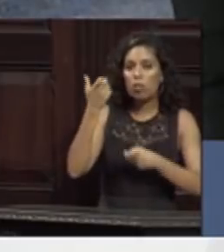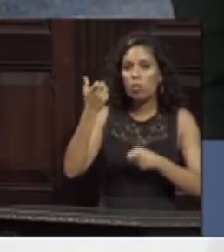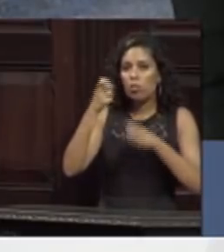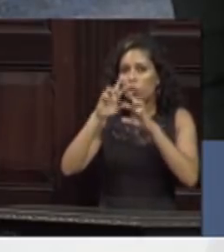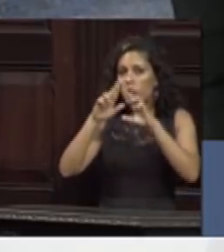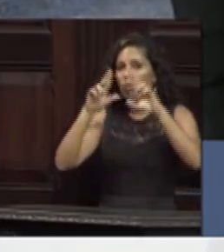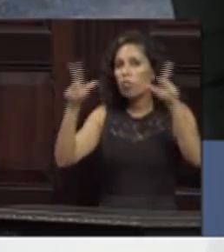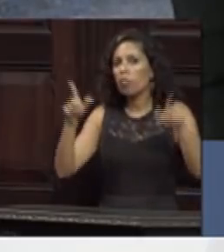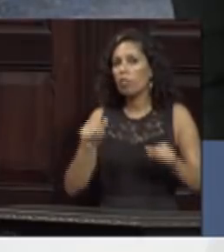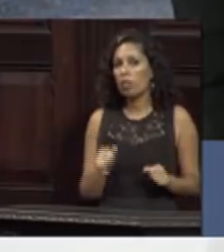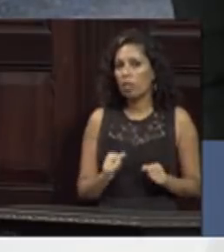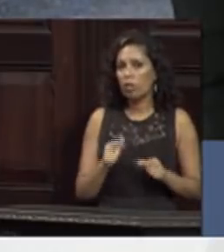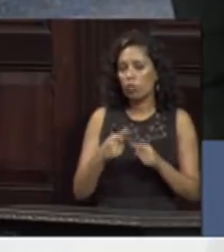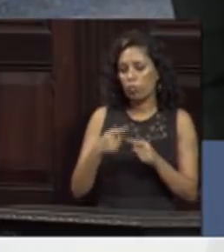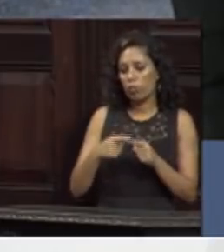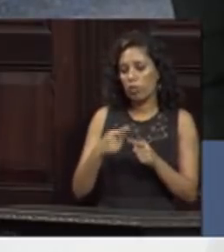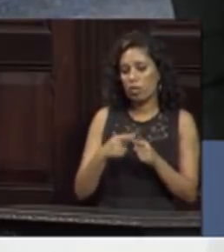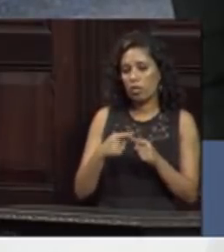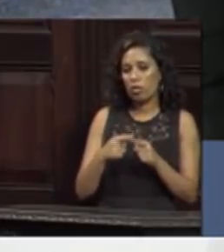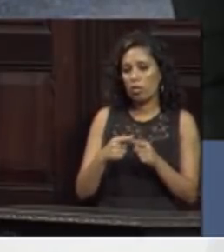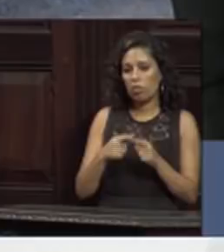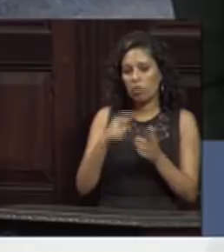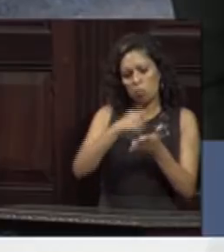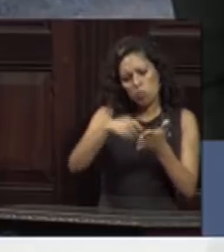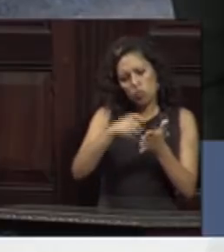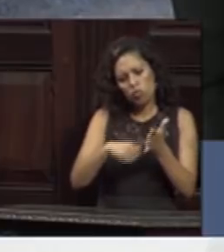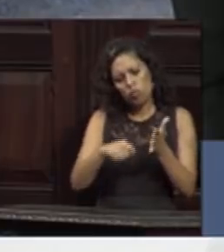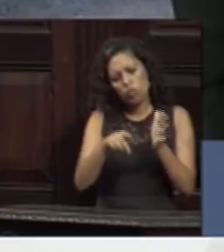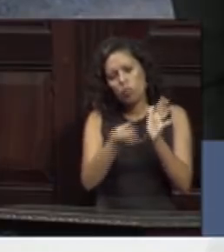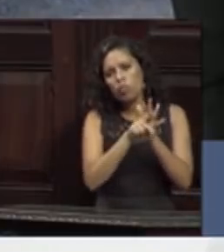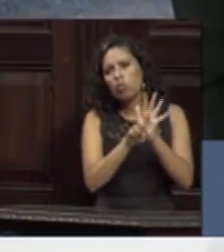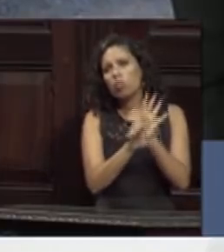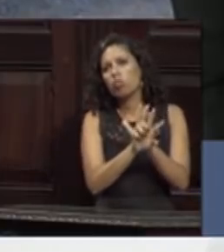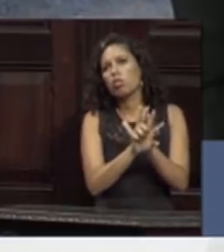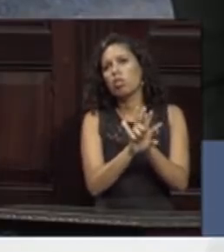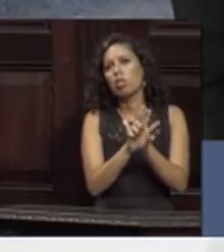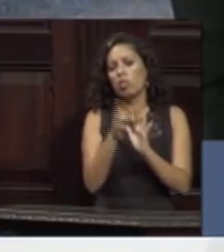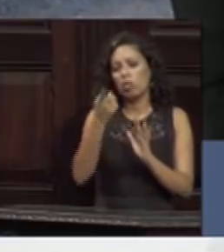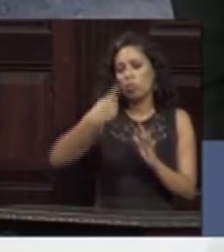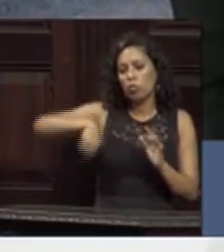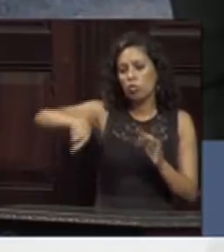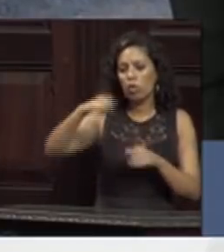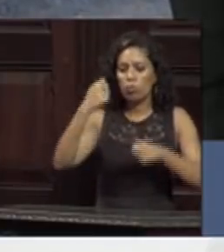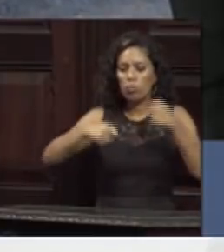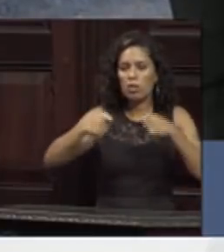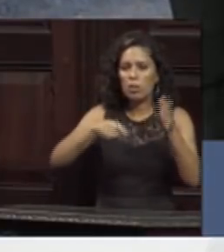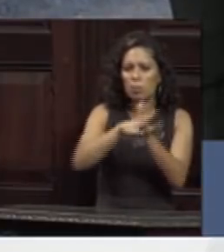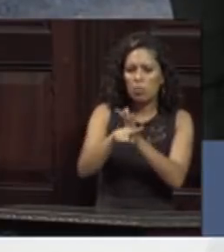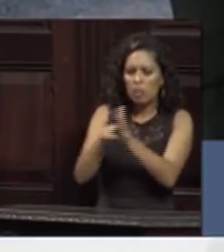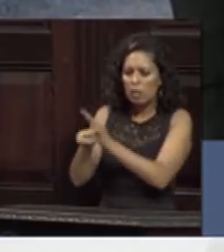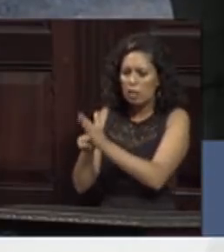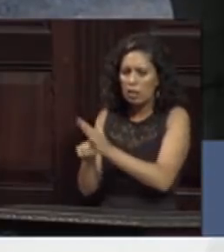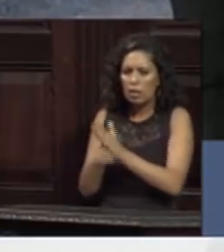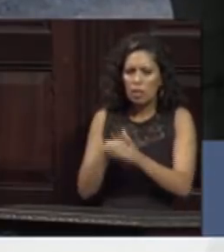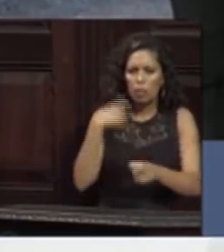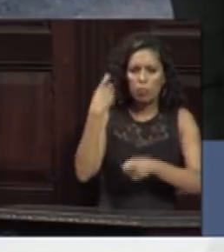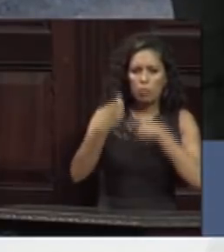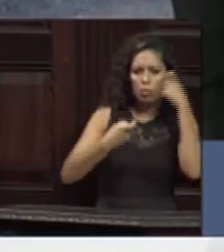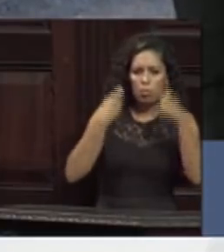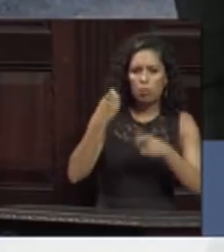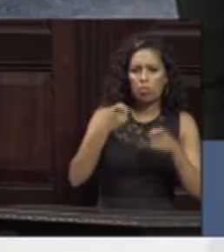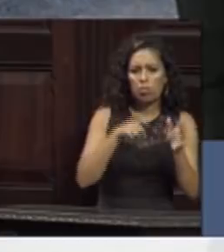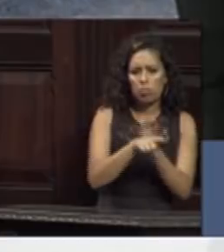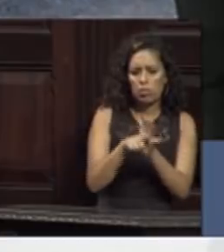projeto de sua autoria. O que nós queremos é aprofundar justamente esse diagnóstico que Vossa Excelência traz no seu projeto, mas